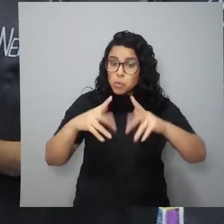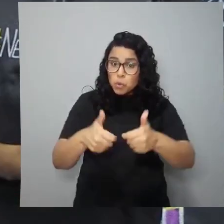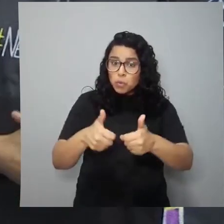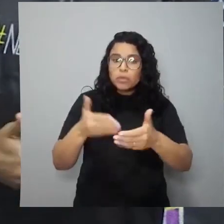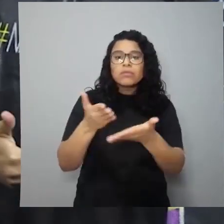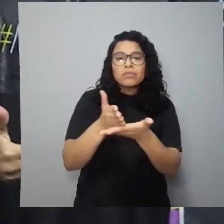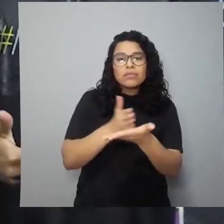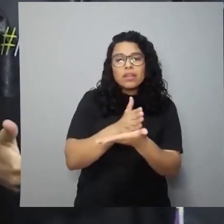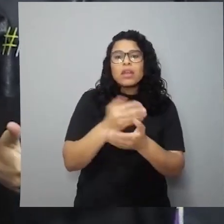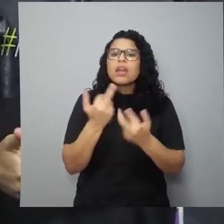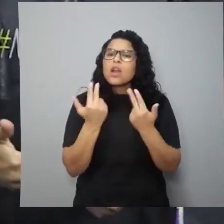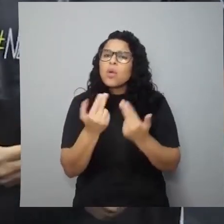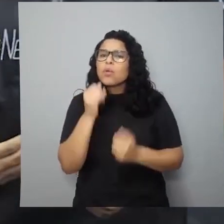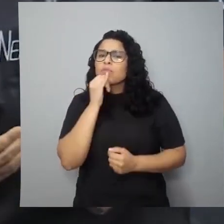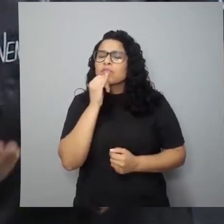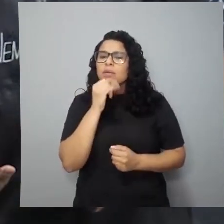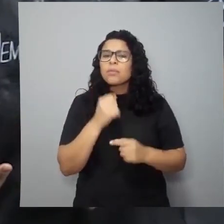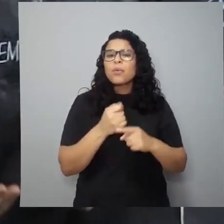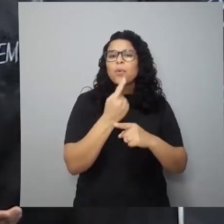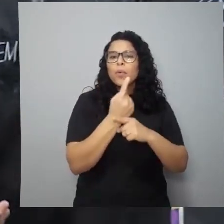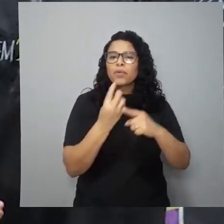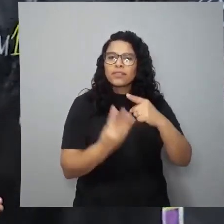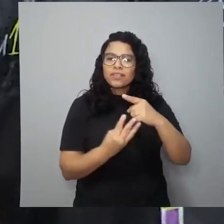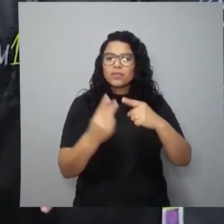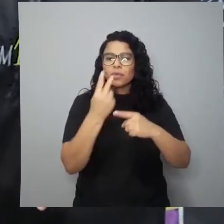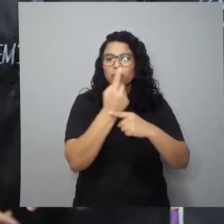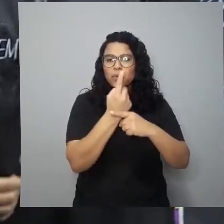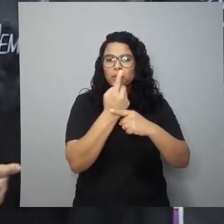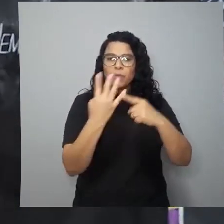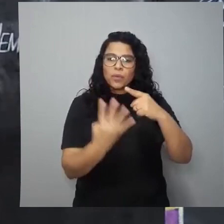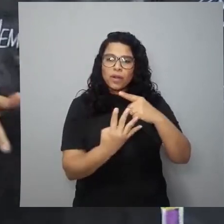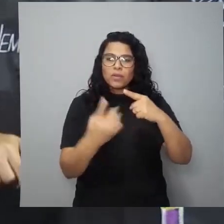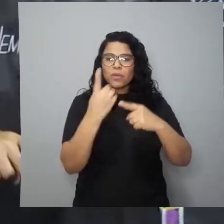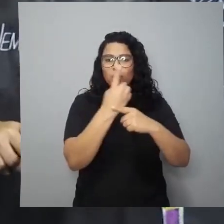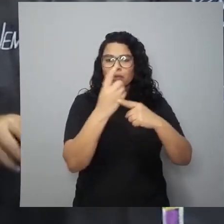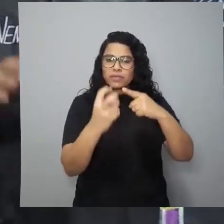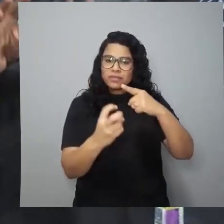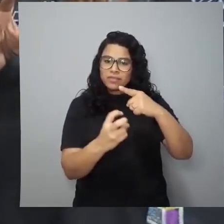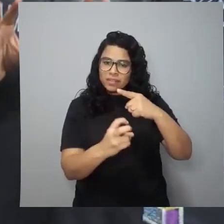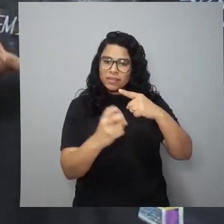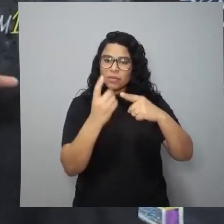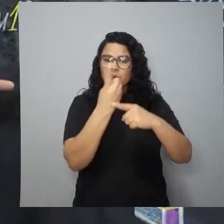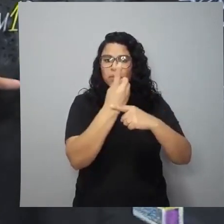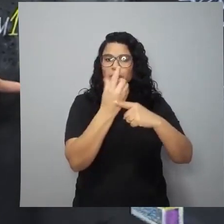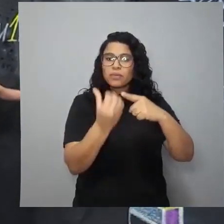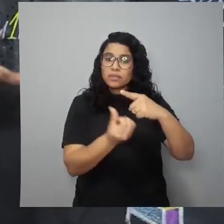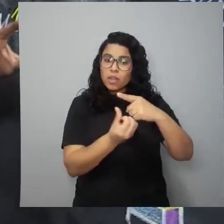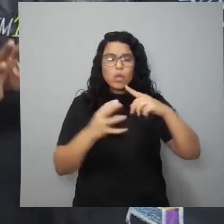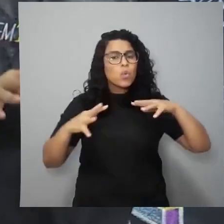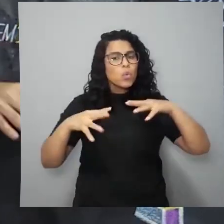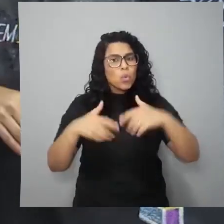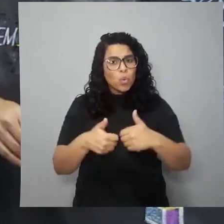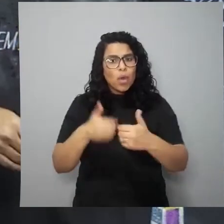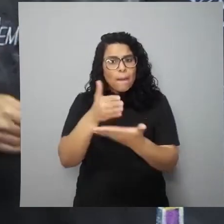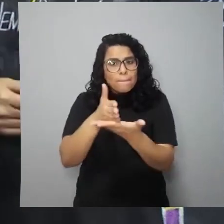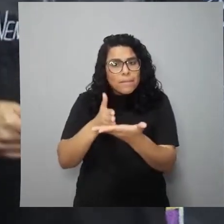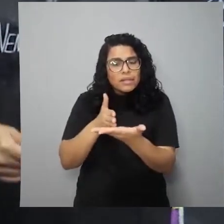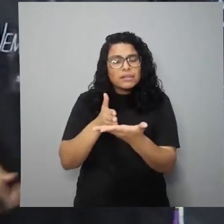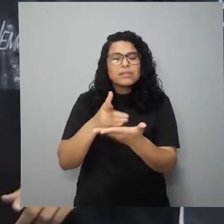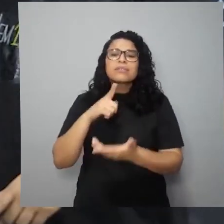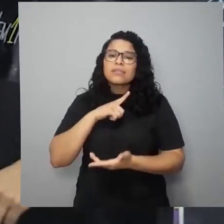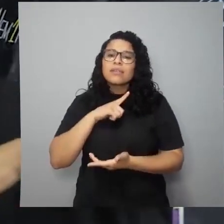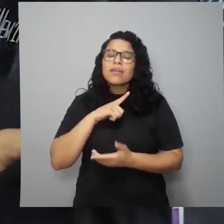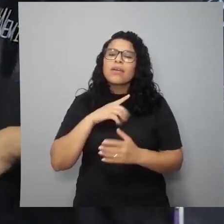vou ter a expressão 1/3, 1/4, 1/5, 1/6. Todas essas marcações de partes que compõem